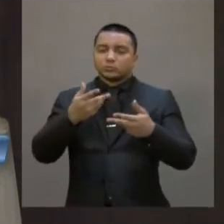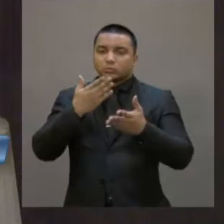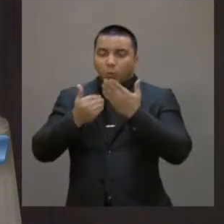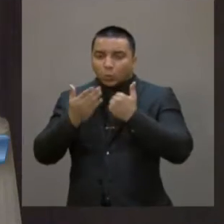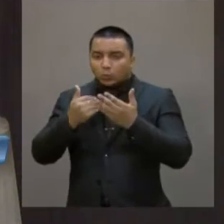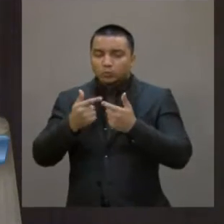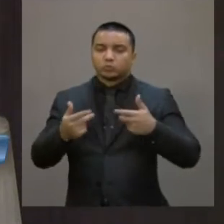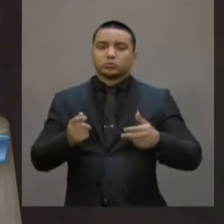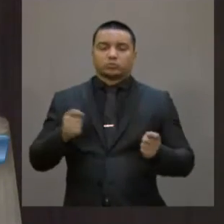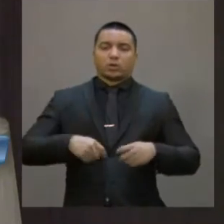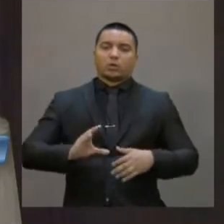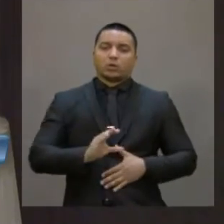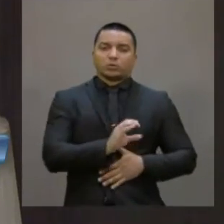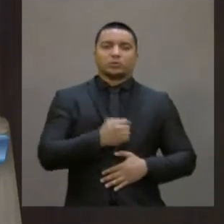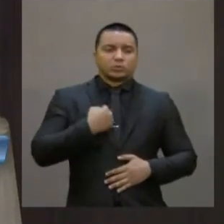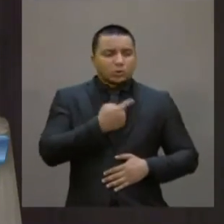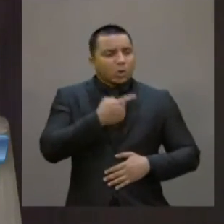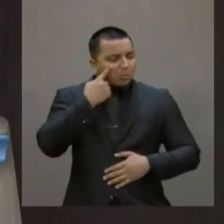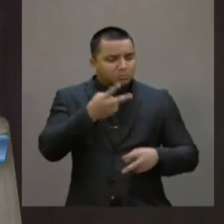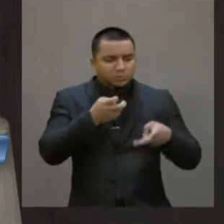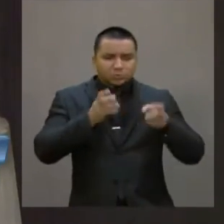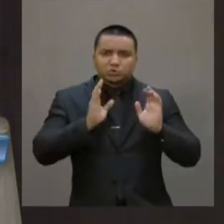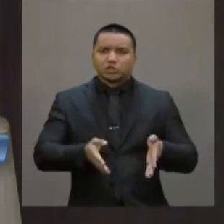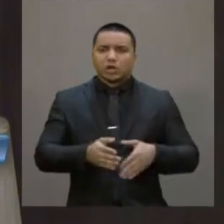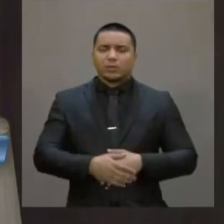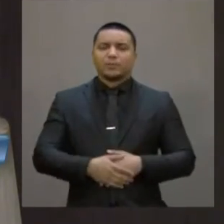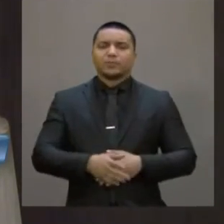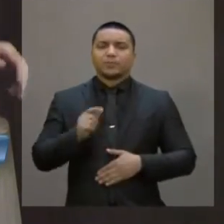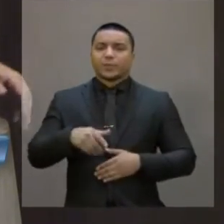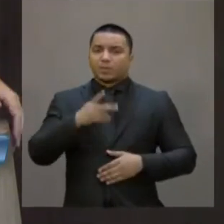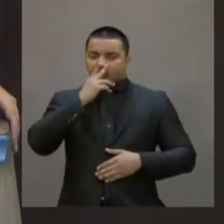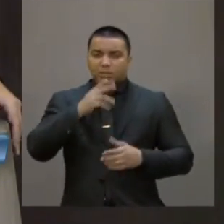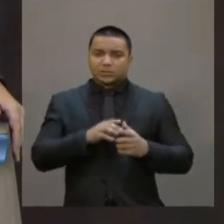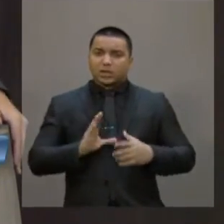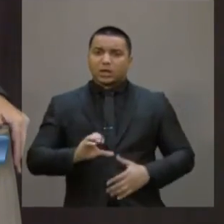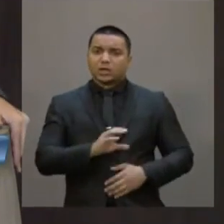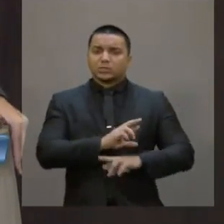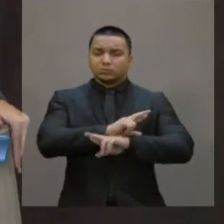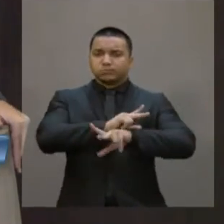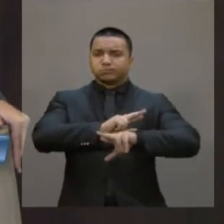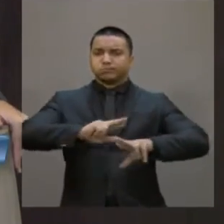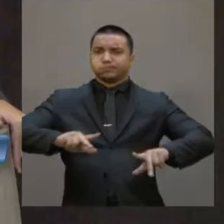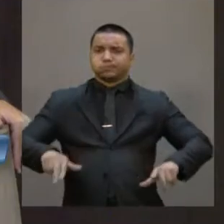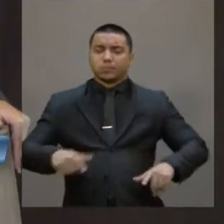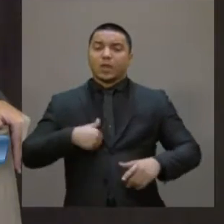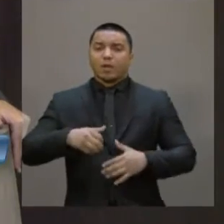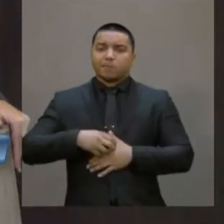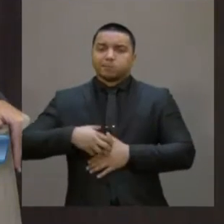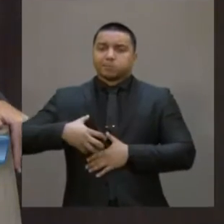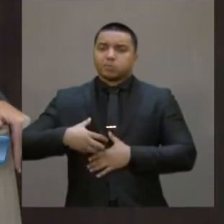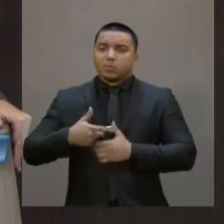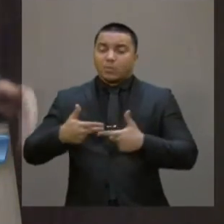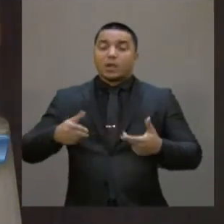e vivemos casos nas nossas famílias, que é a ampliação dos cânceres, das neoplasias, dos tumores,